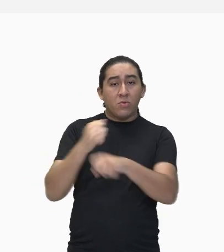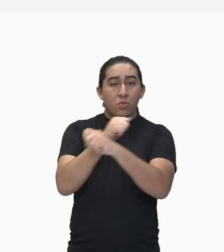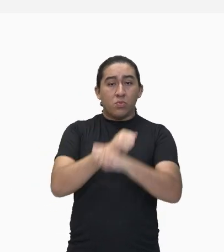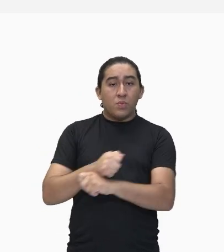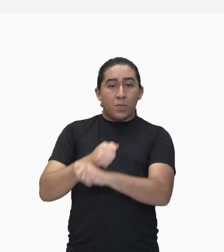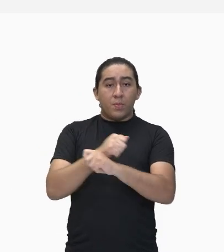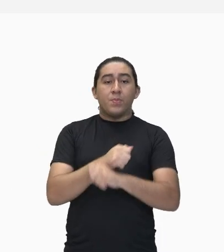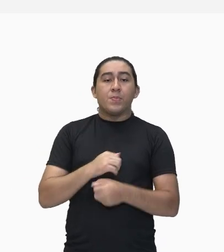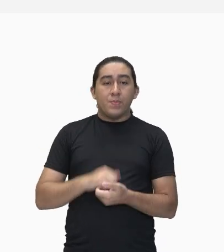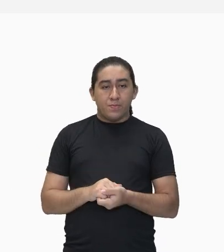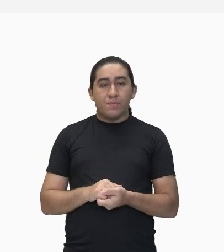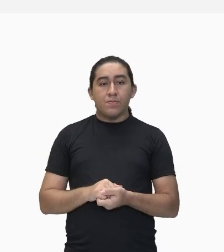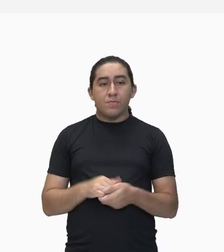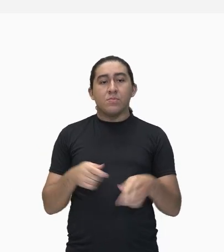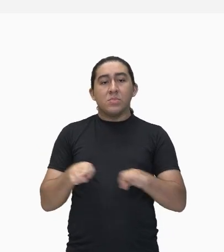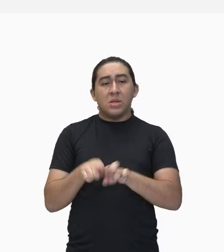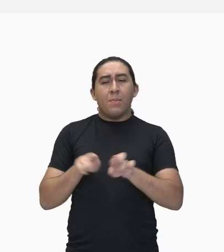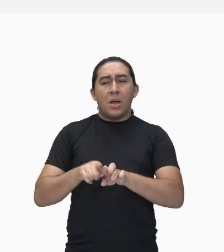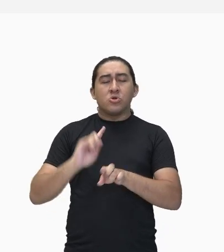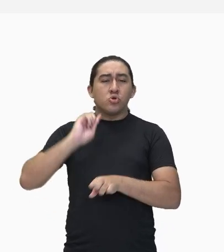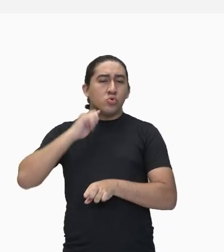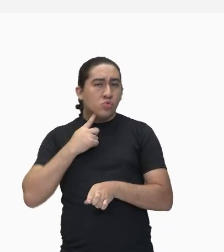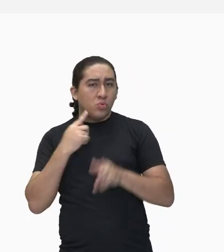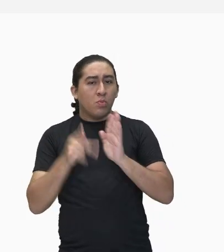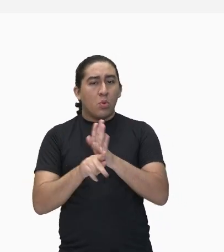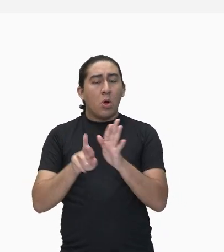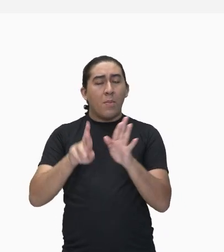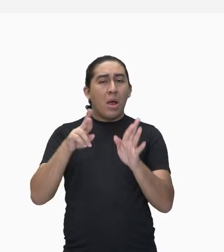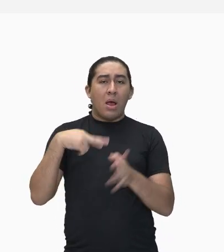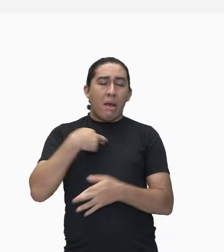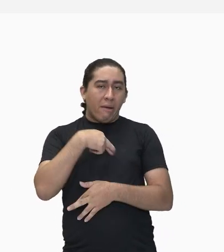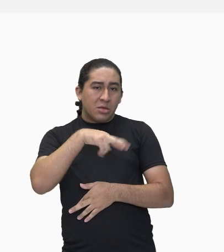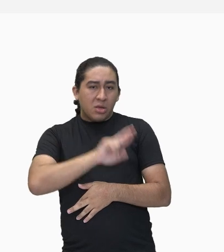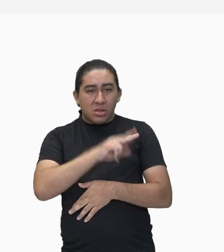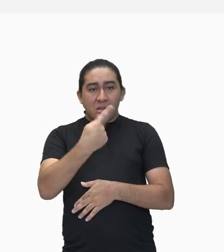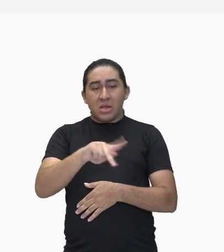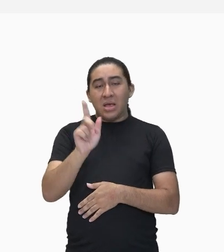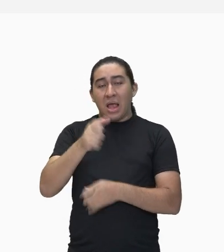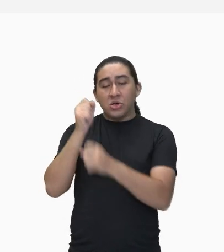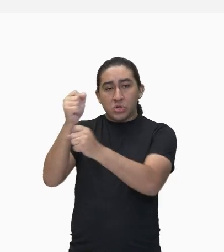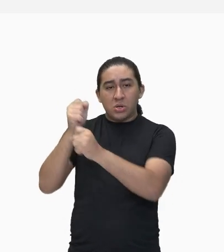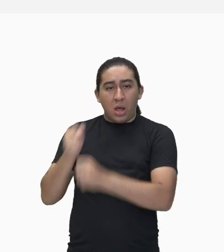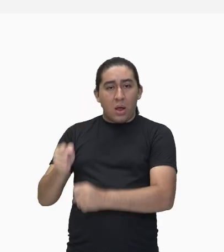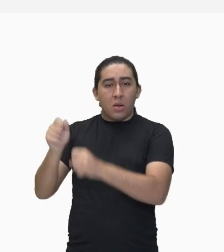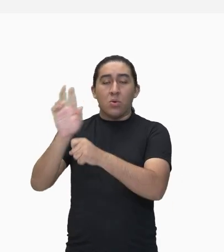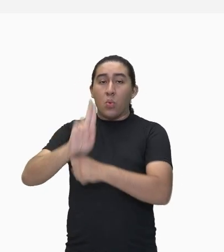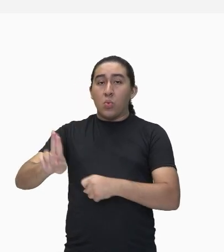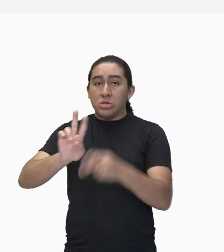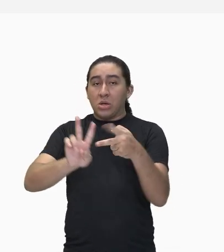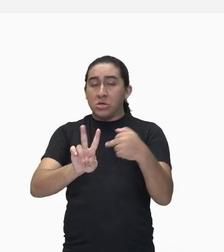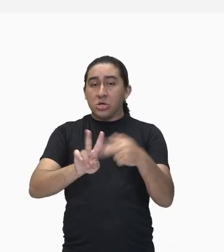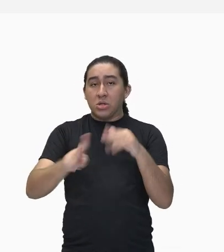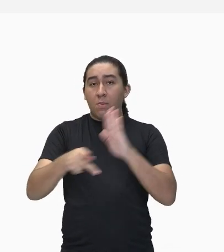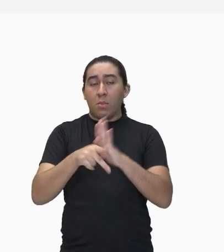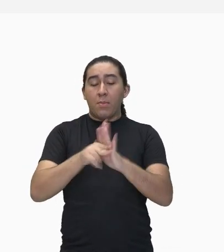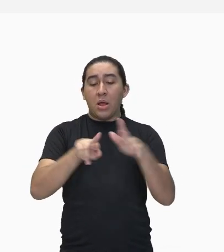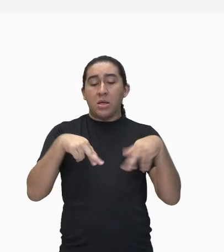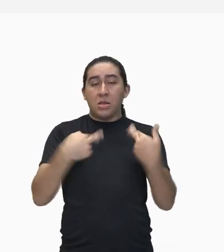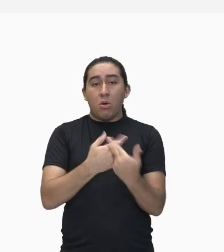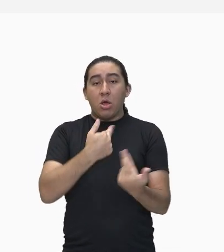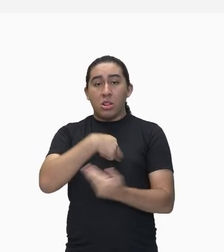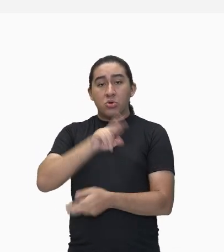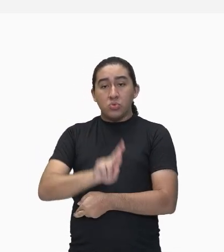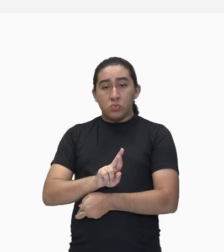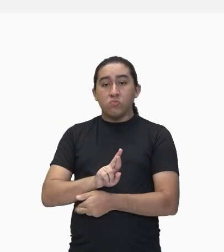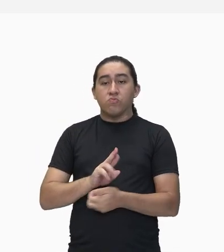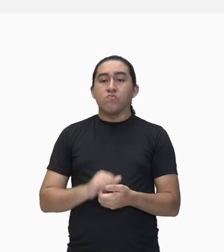massa. Profanar monitores maracá, que é o chocalho indígena usado em cerimônias